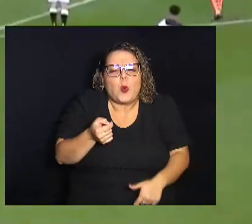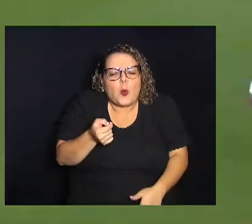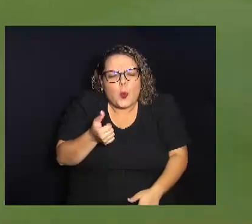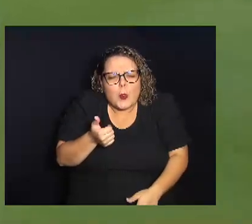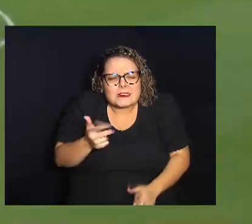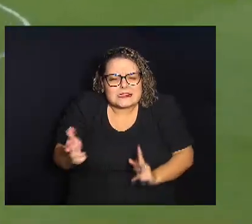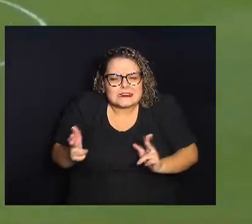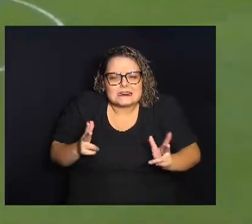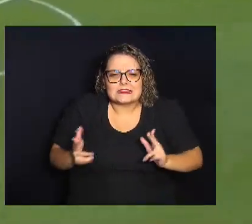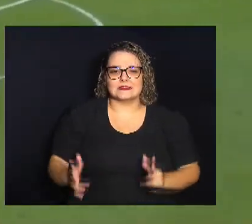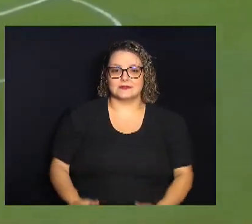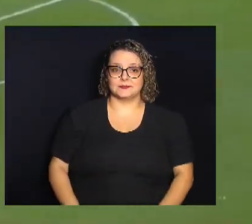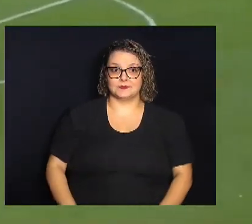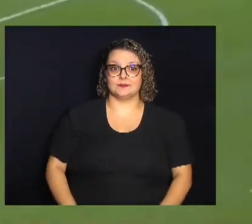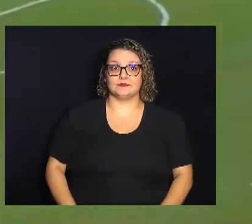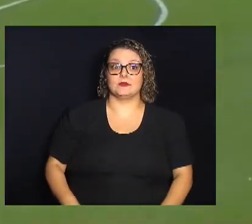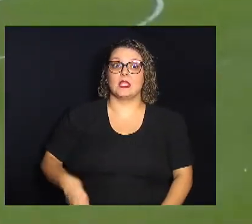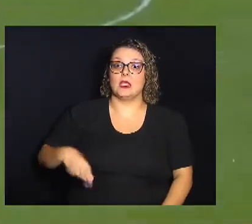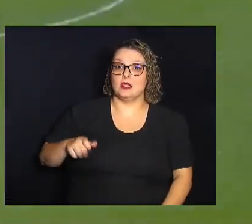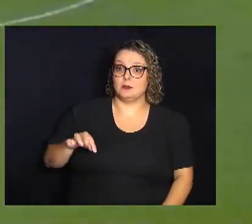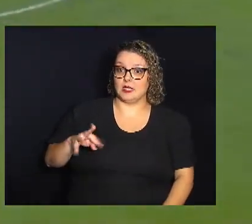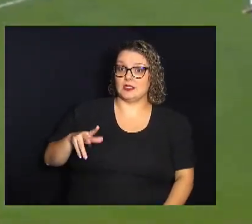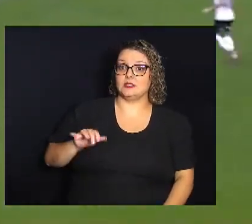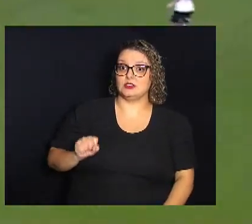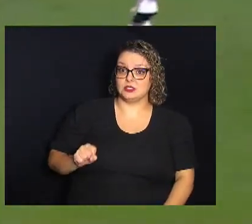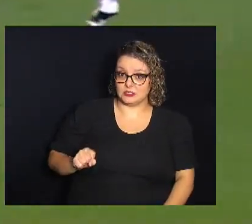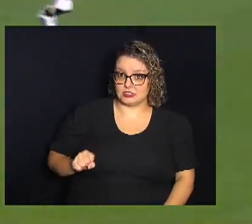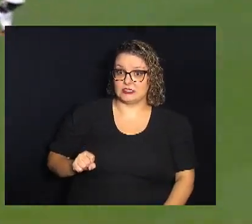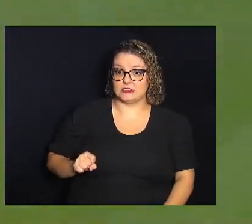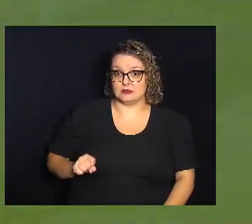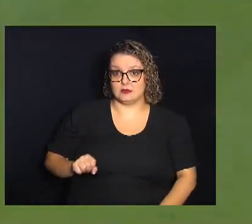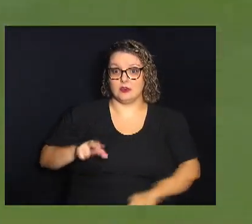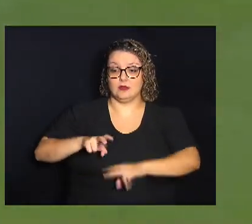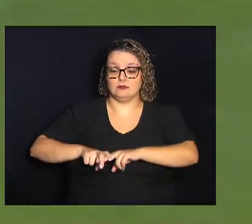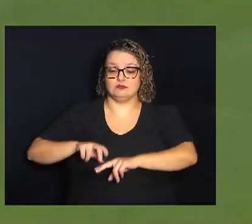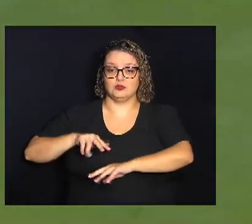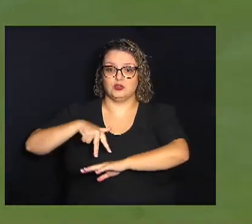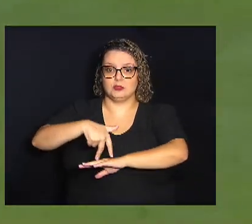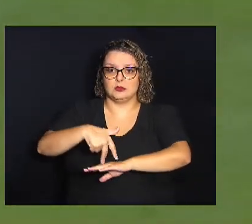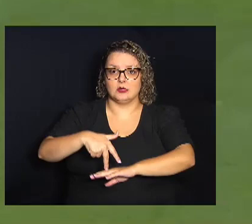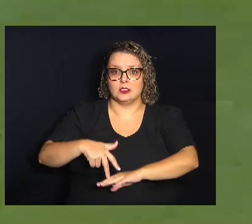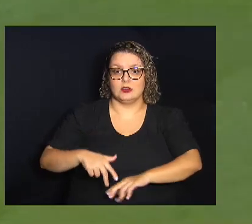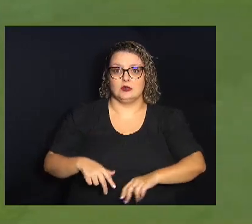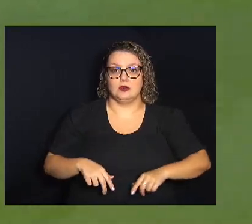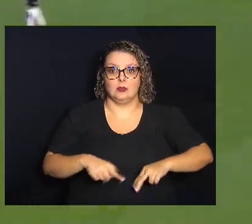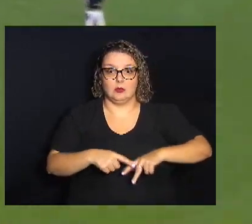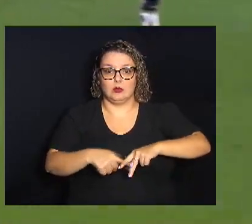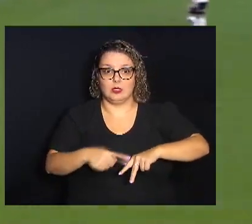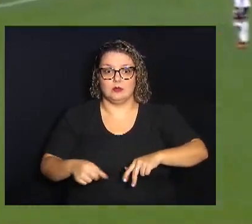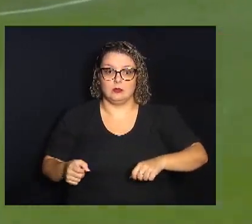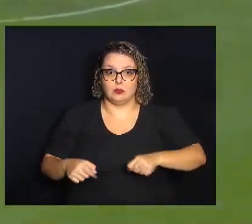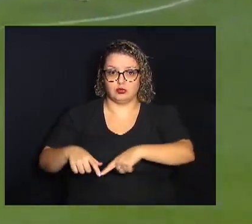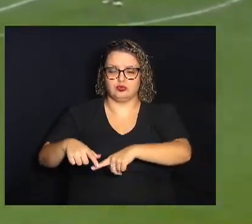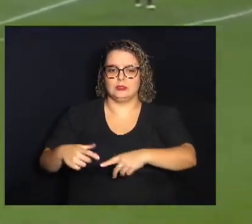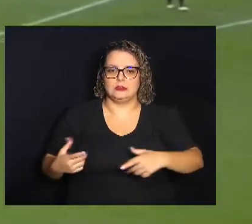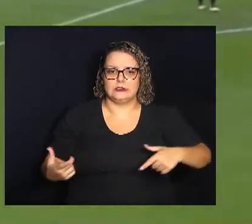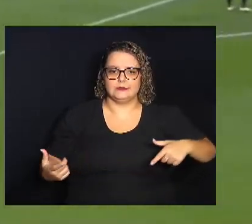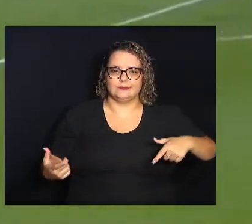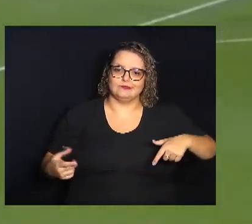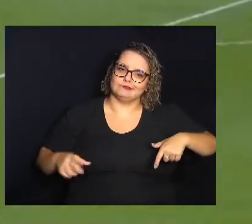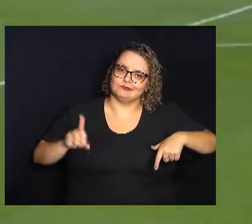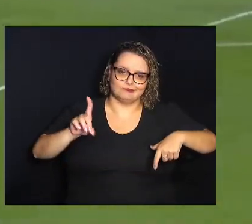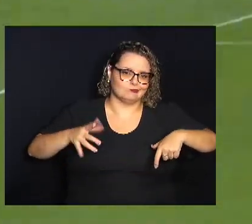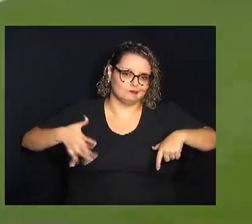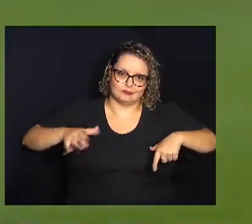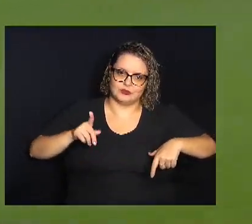empata. Matias Rojas saiu do banco de reservas e de pé na esquerda bateu colocado, mas à direita de